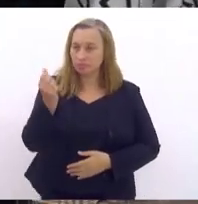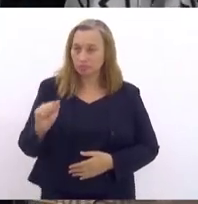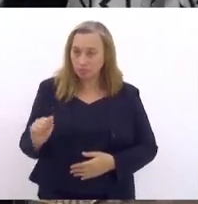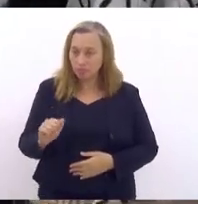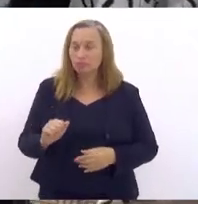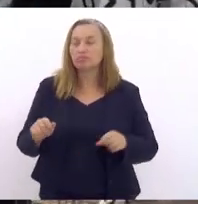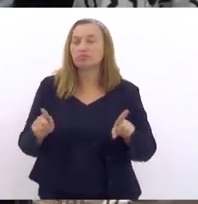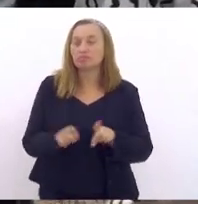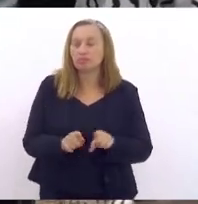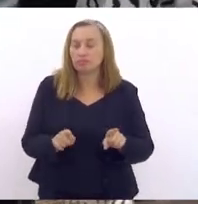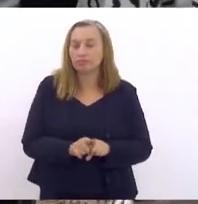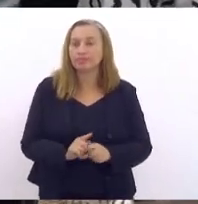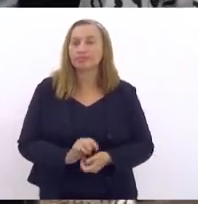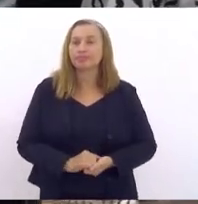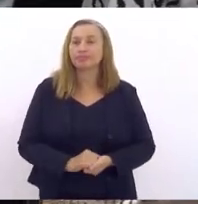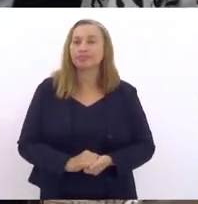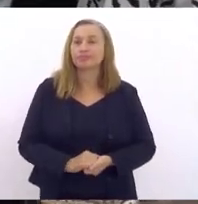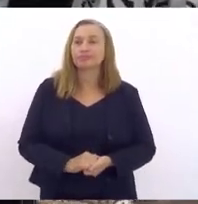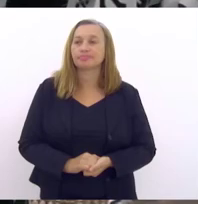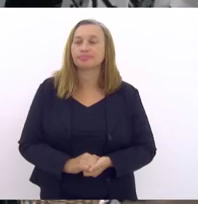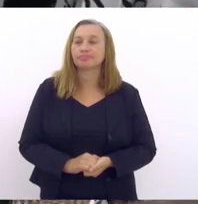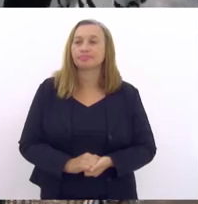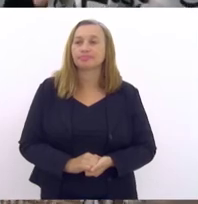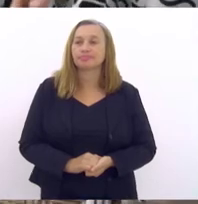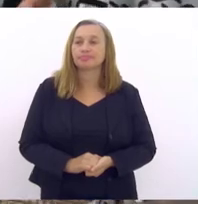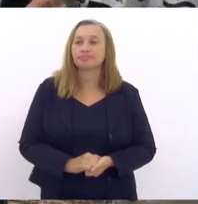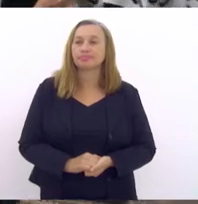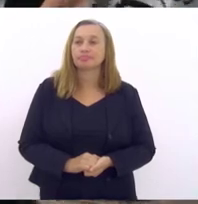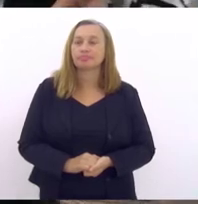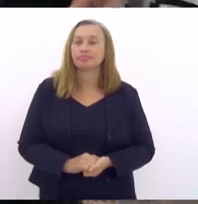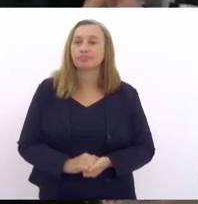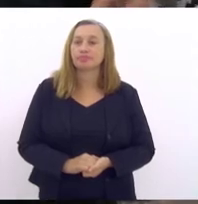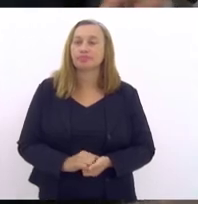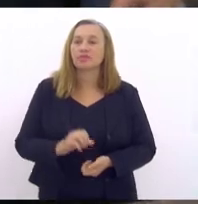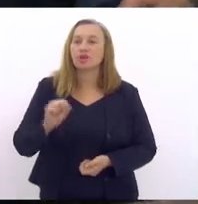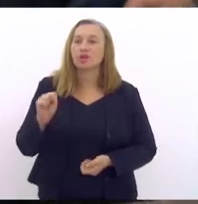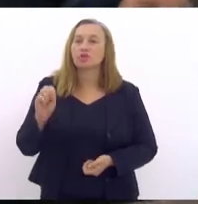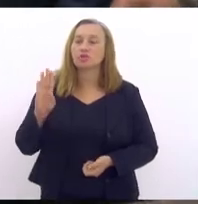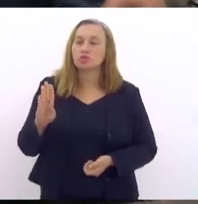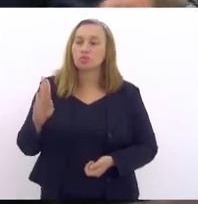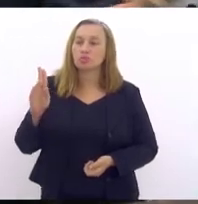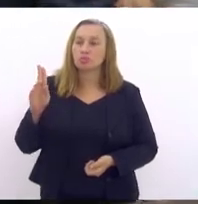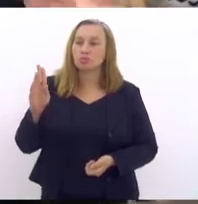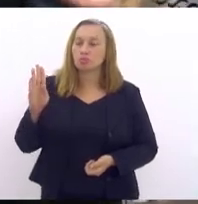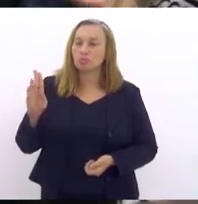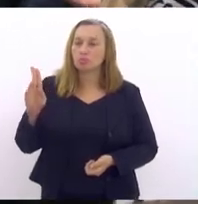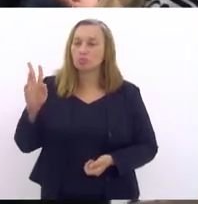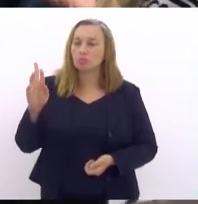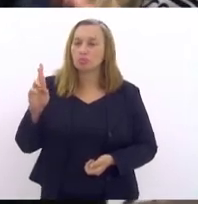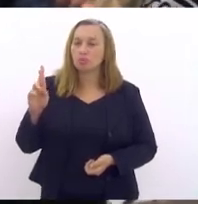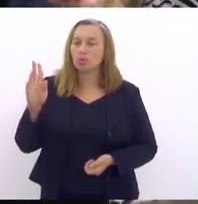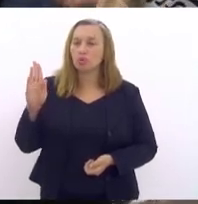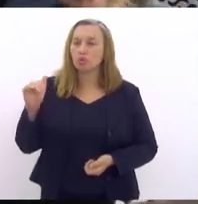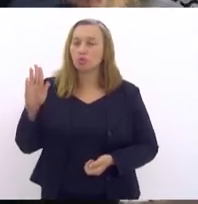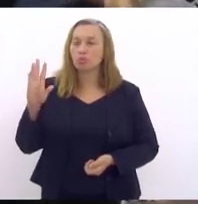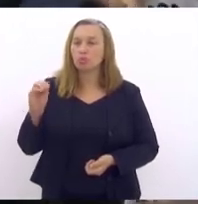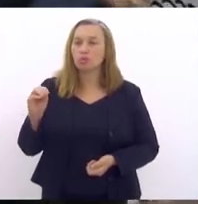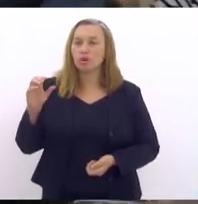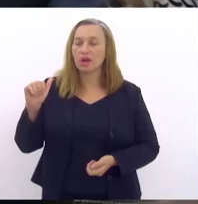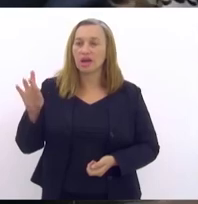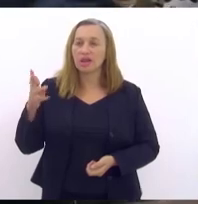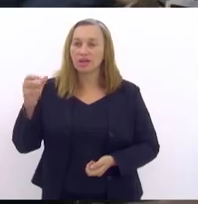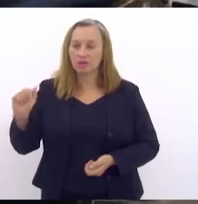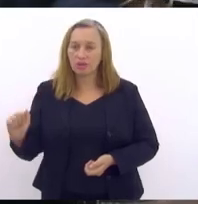pública aqui para tratar da região do subúrbio carioca, da Penha, Brás de Pina, Ramos, daquela